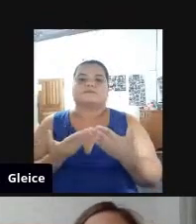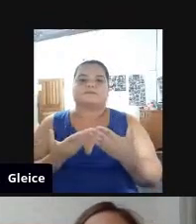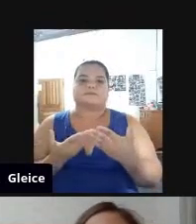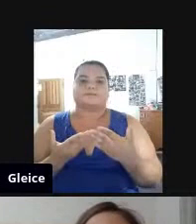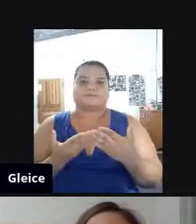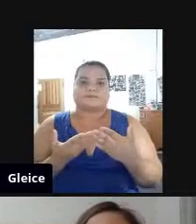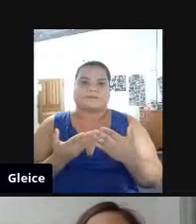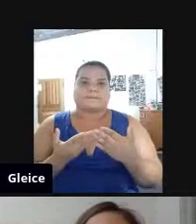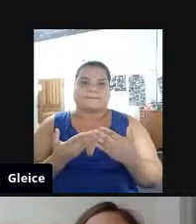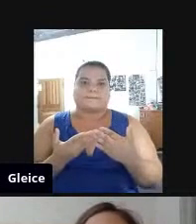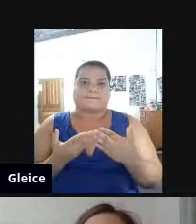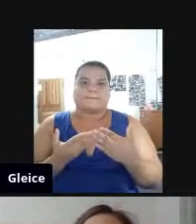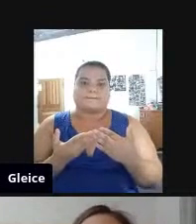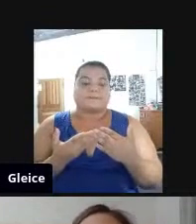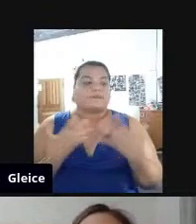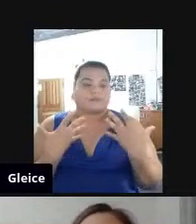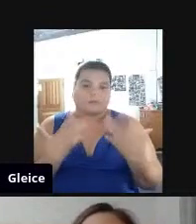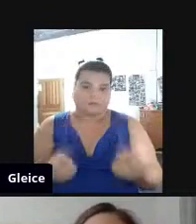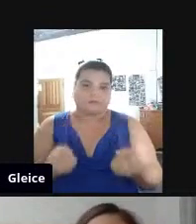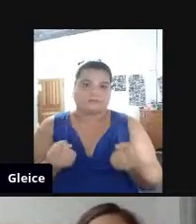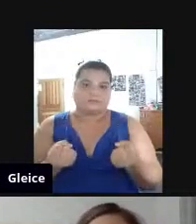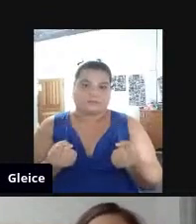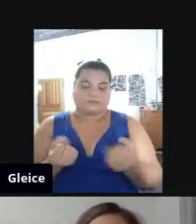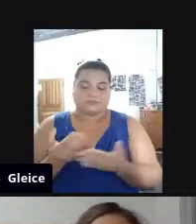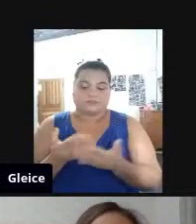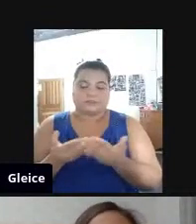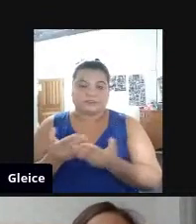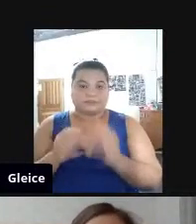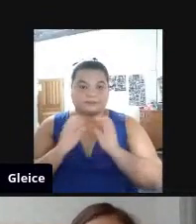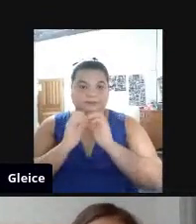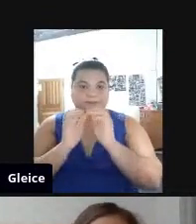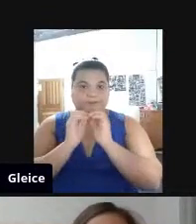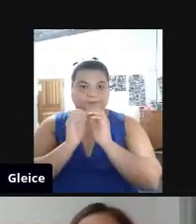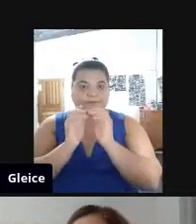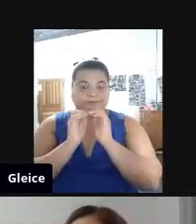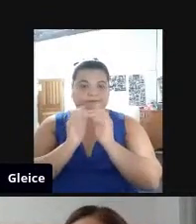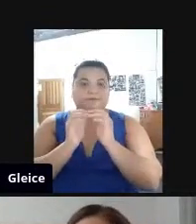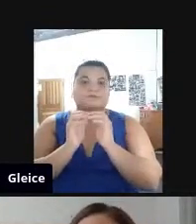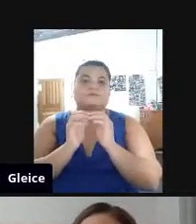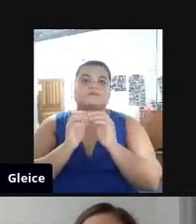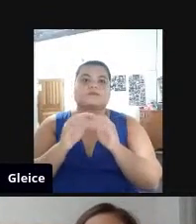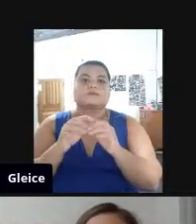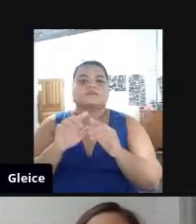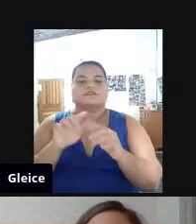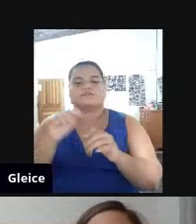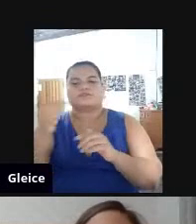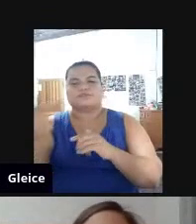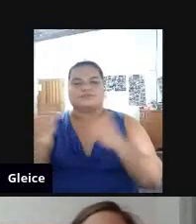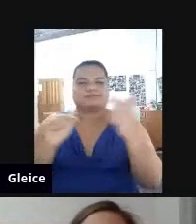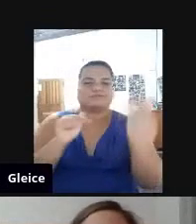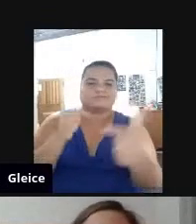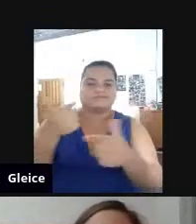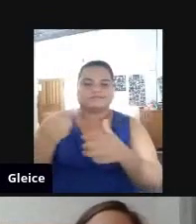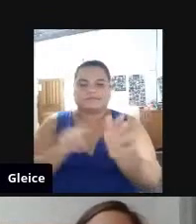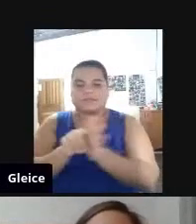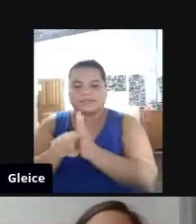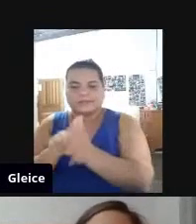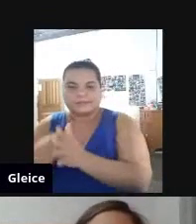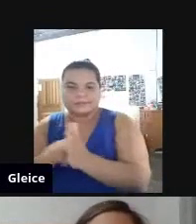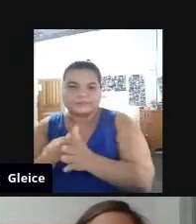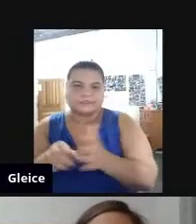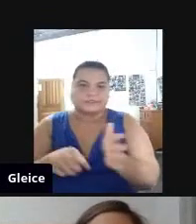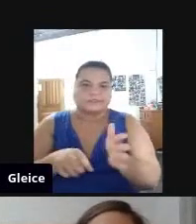aceitos, né, para o tratamento do autismo, mas que existem outros também que ainda estão sendo estudados, investigados,